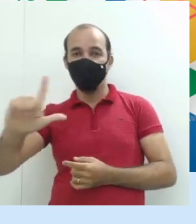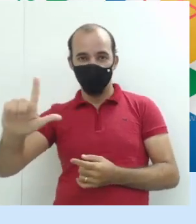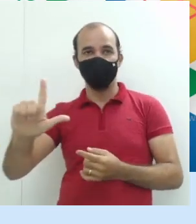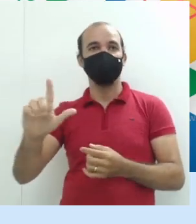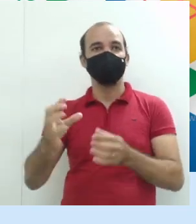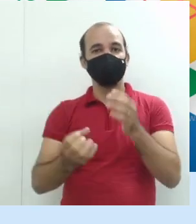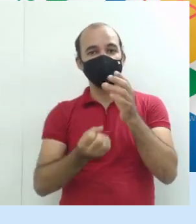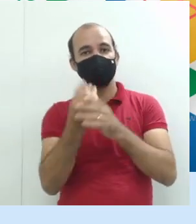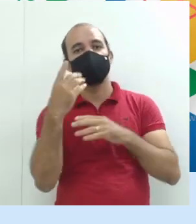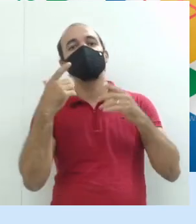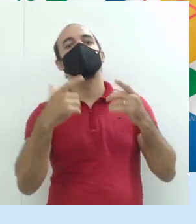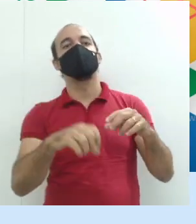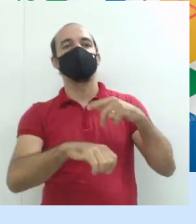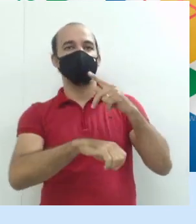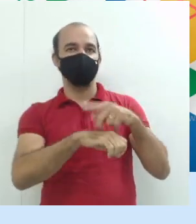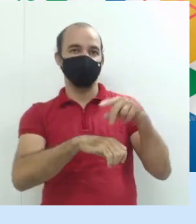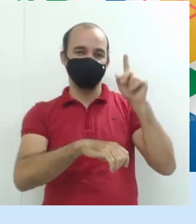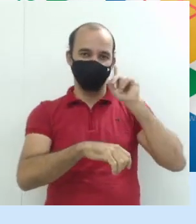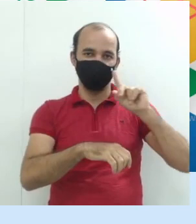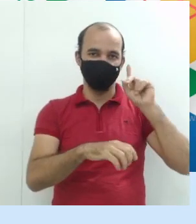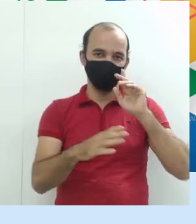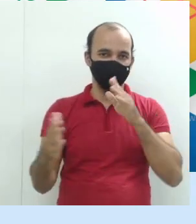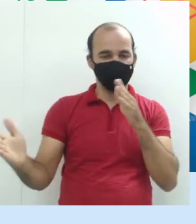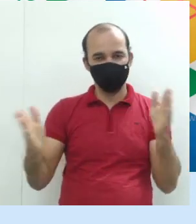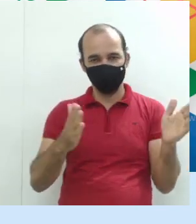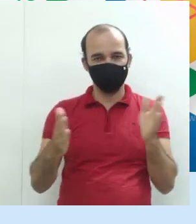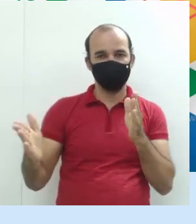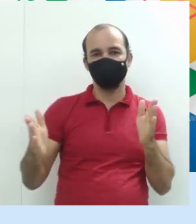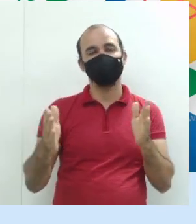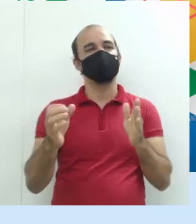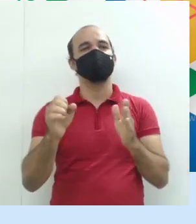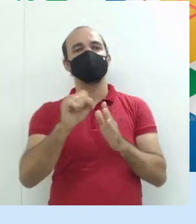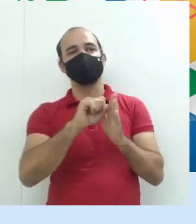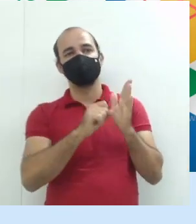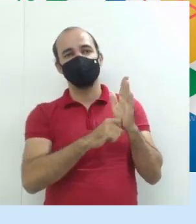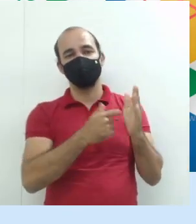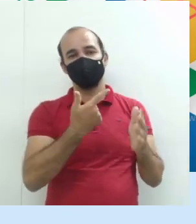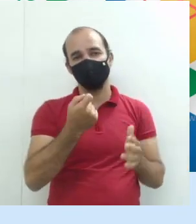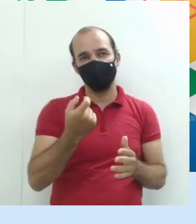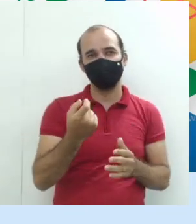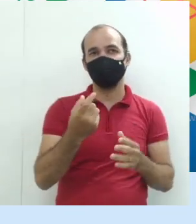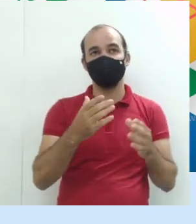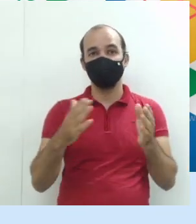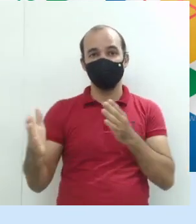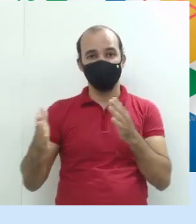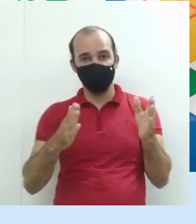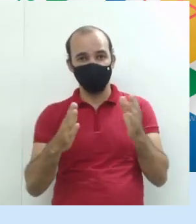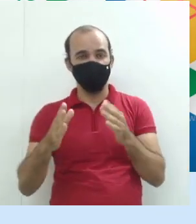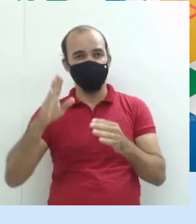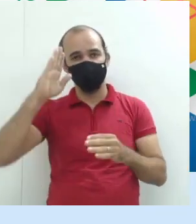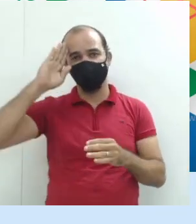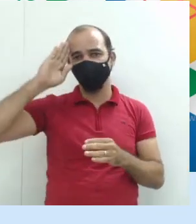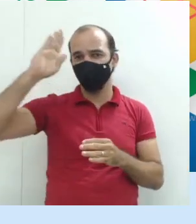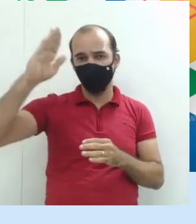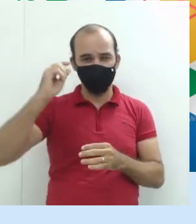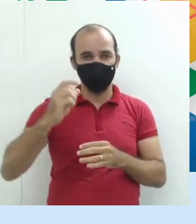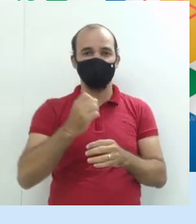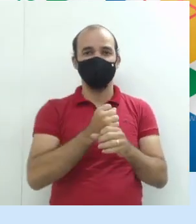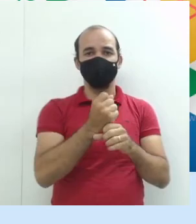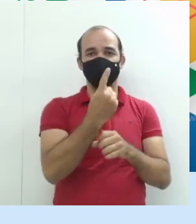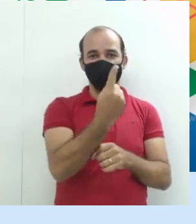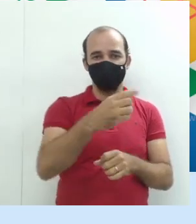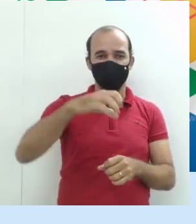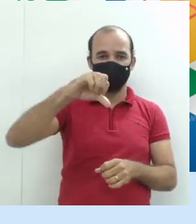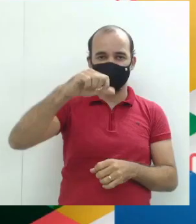Unidos na segunda metade do século XX, alcançando o auge entre os anos 70 e 80. Então, o rock